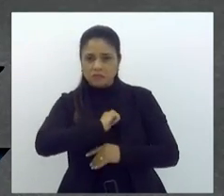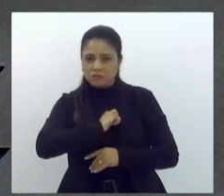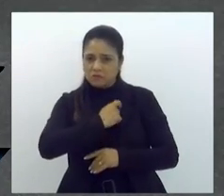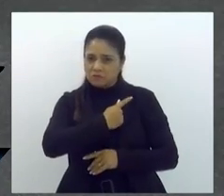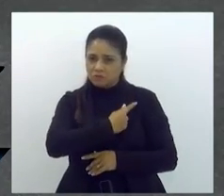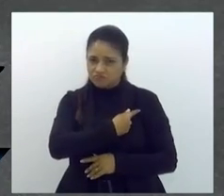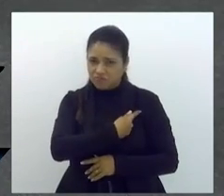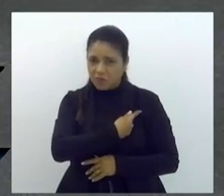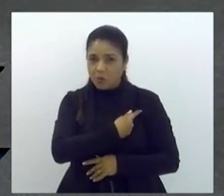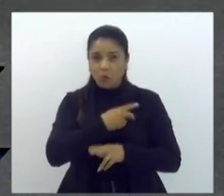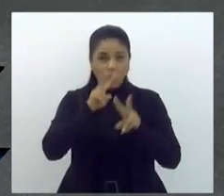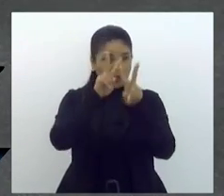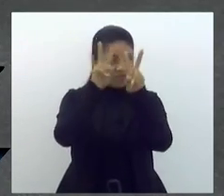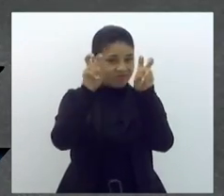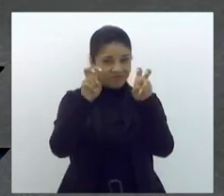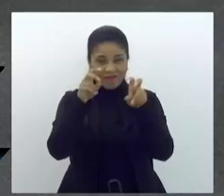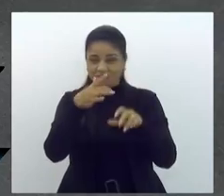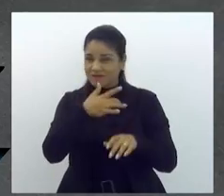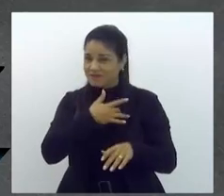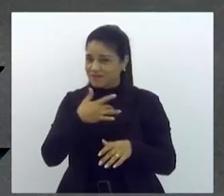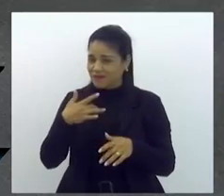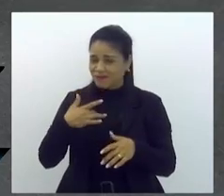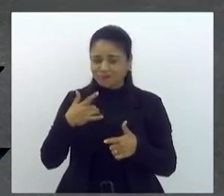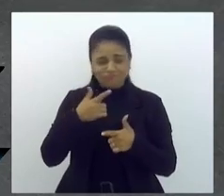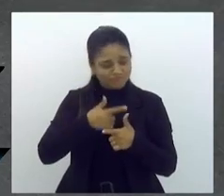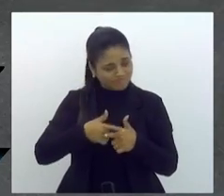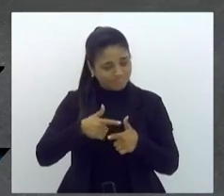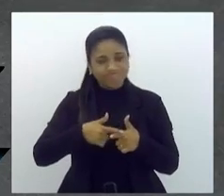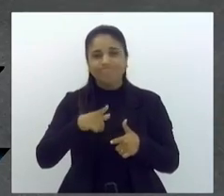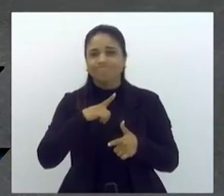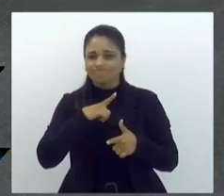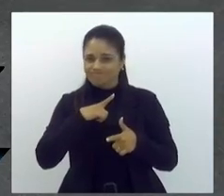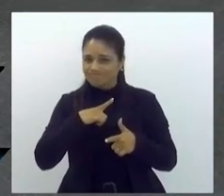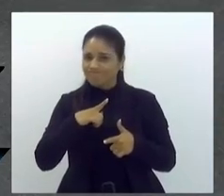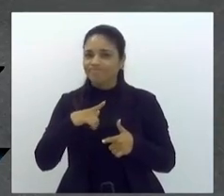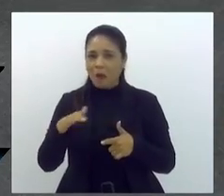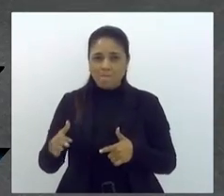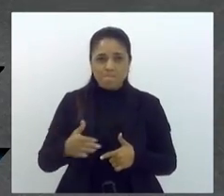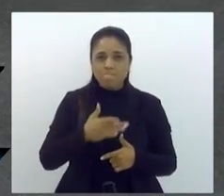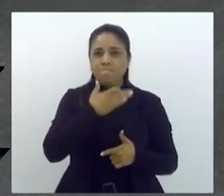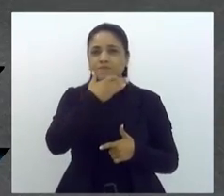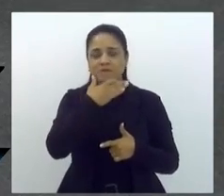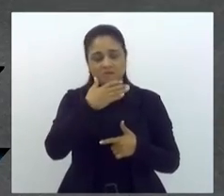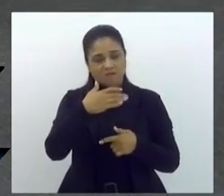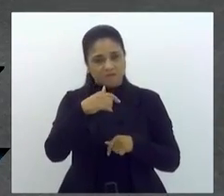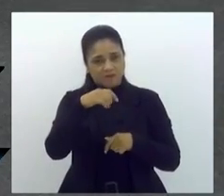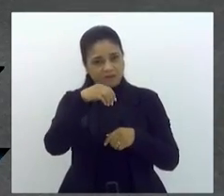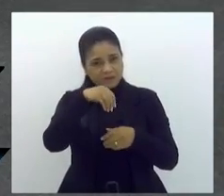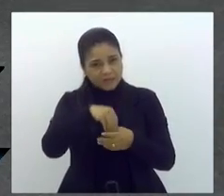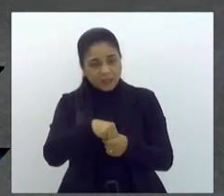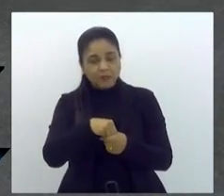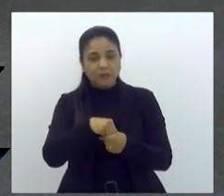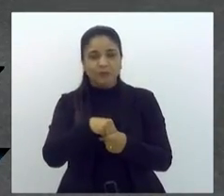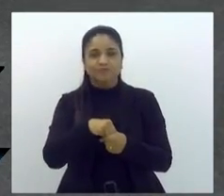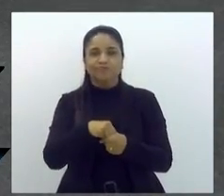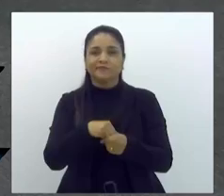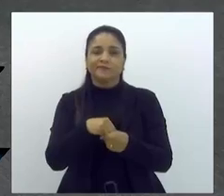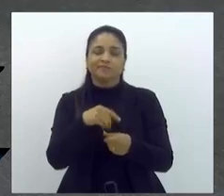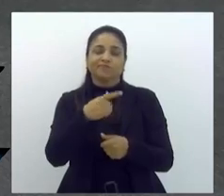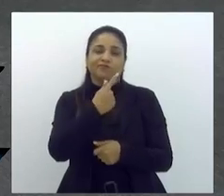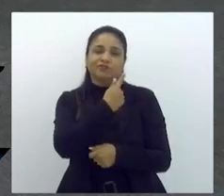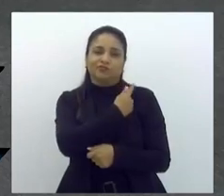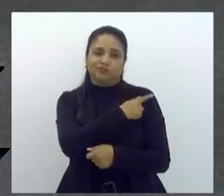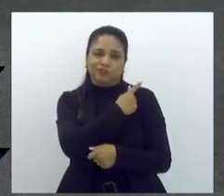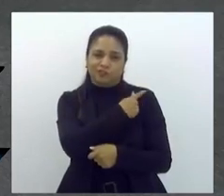se trata do tema saúde é sempre um problema porque o caos da saúde que hoje está instalado Tem a ver com a atual gestão mas também